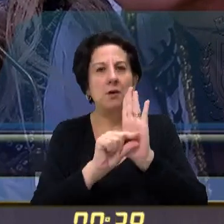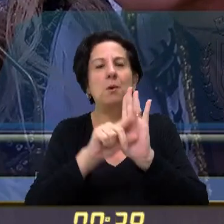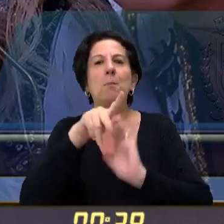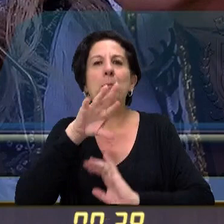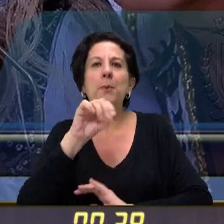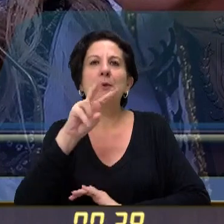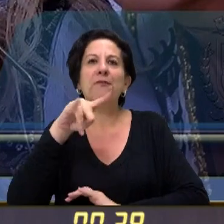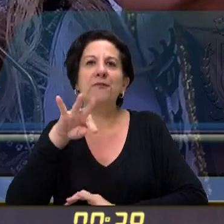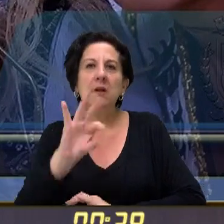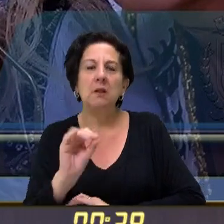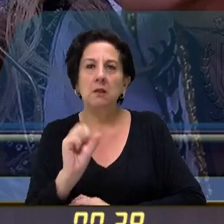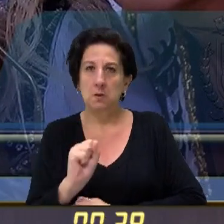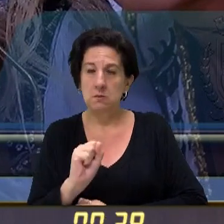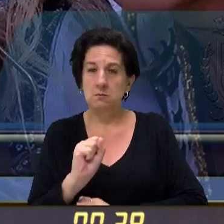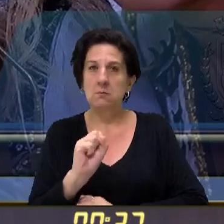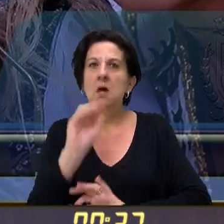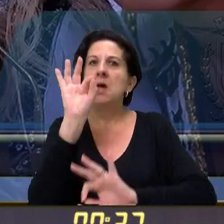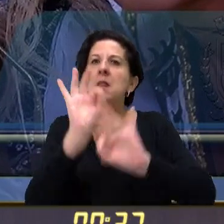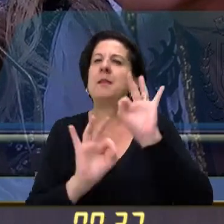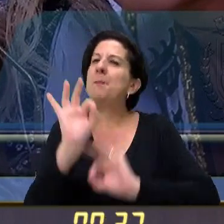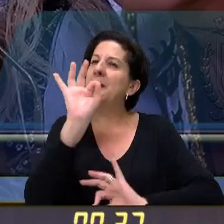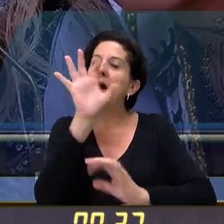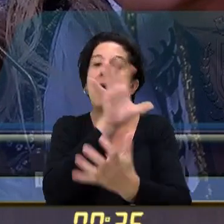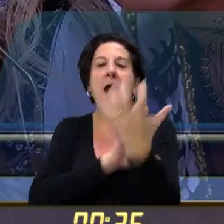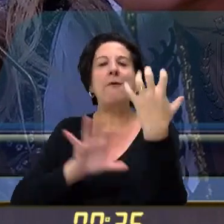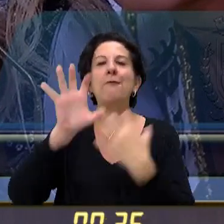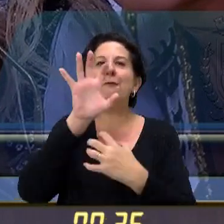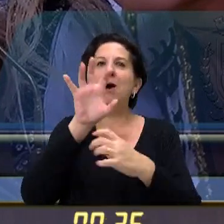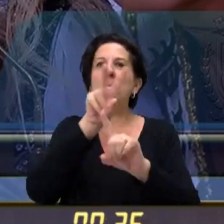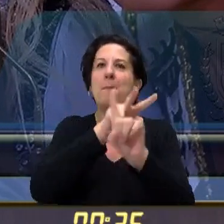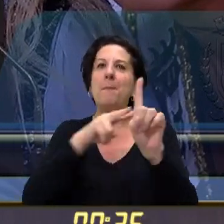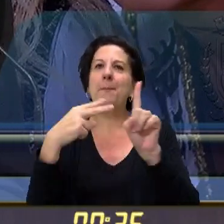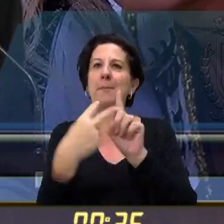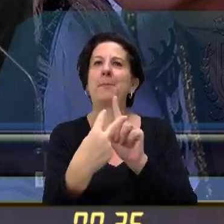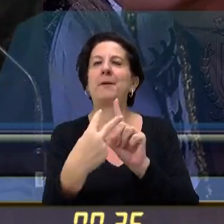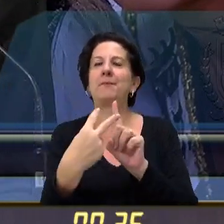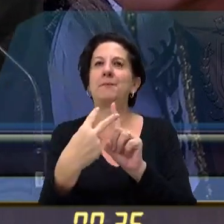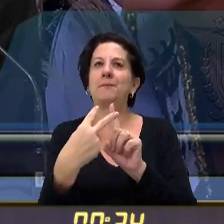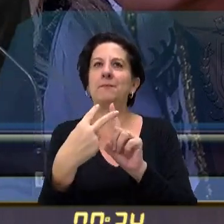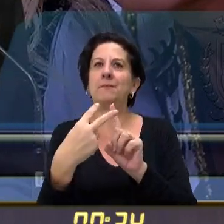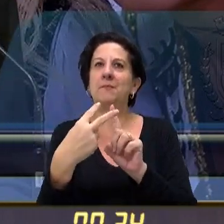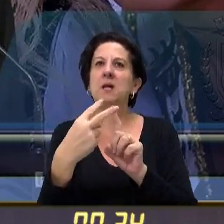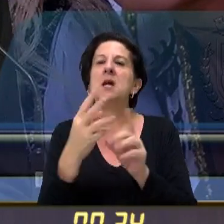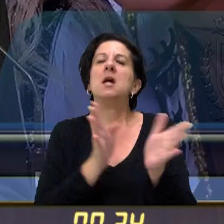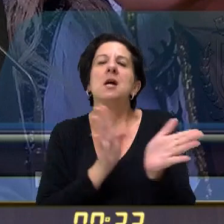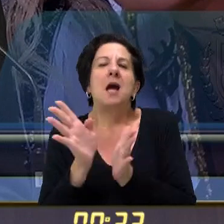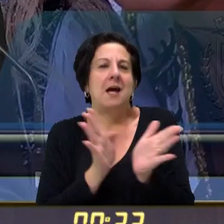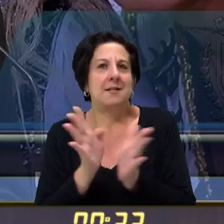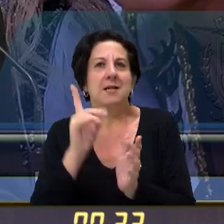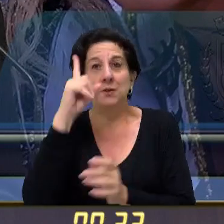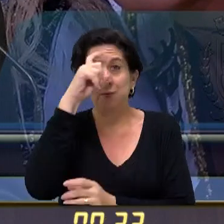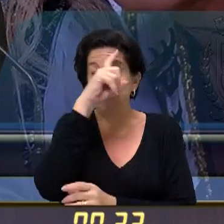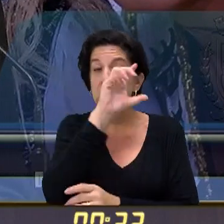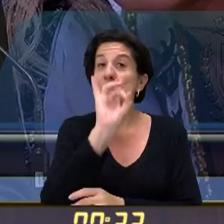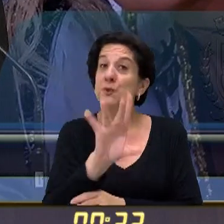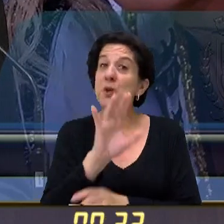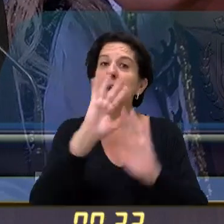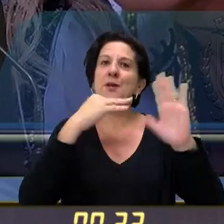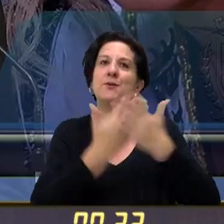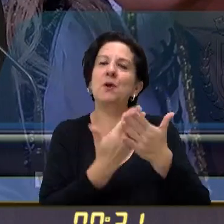proventos conforme a reforma da Previdência Nacional. Difícil acesso apenas para as escolas do